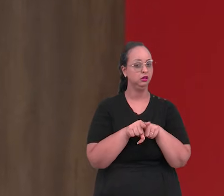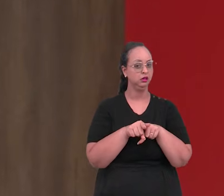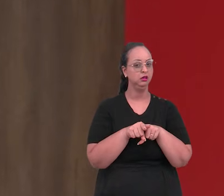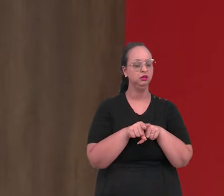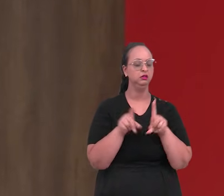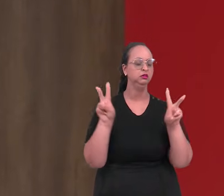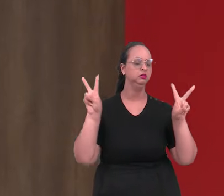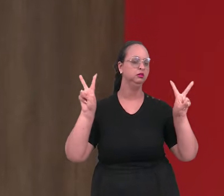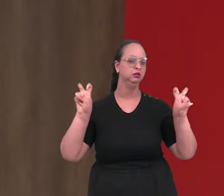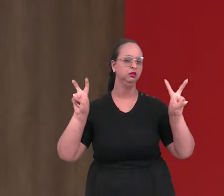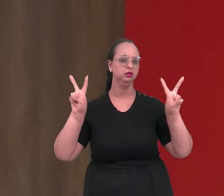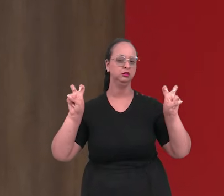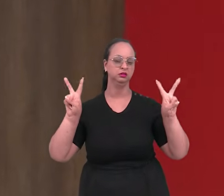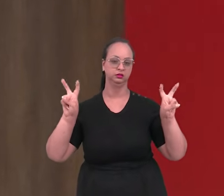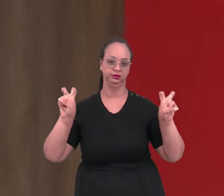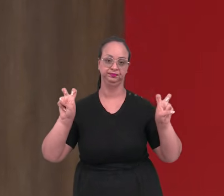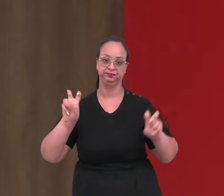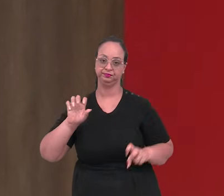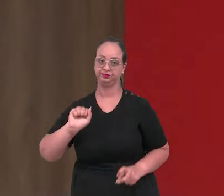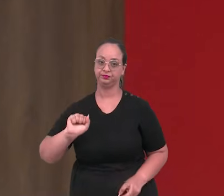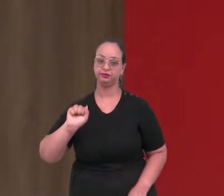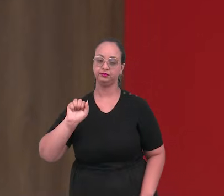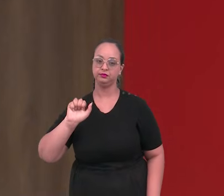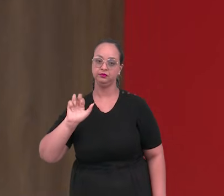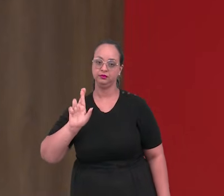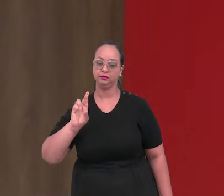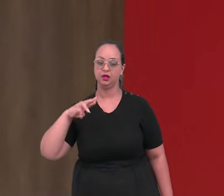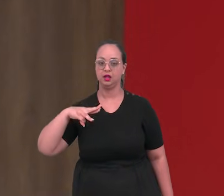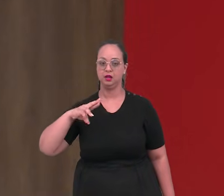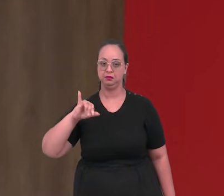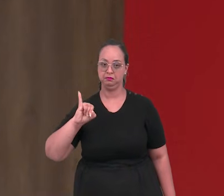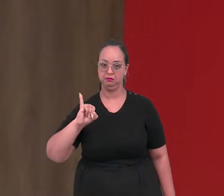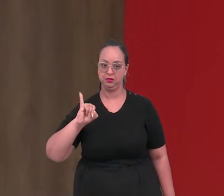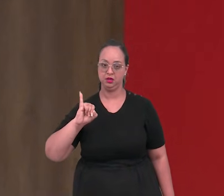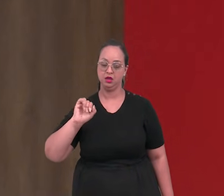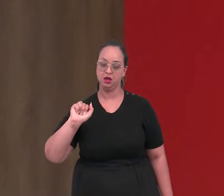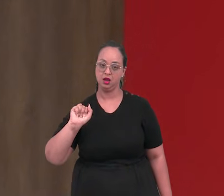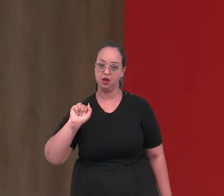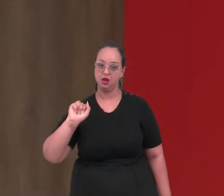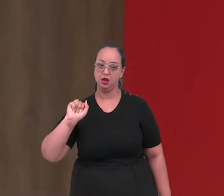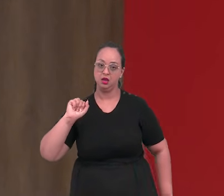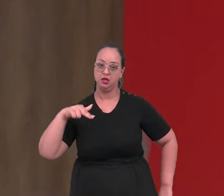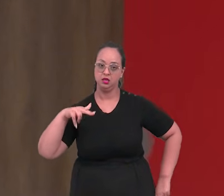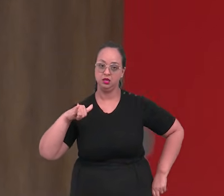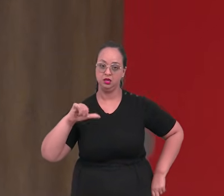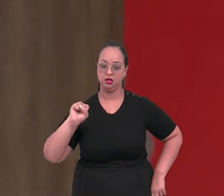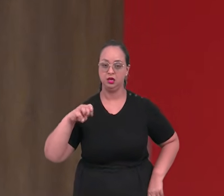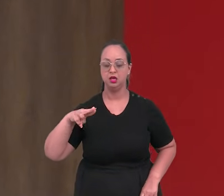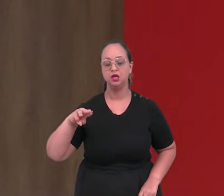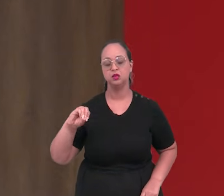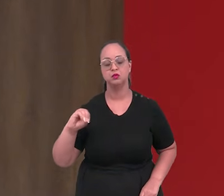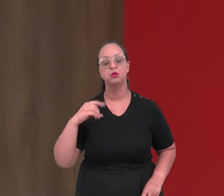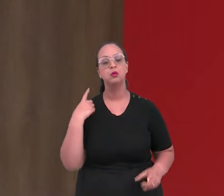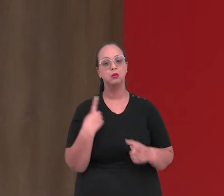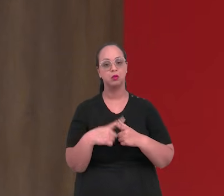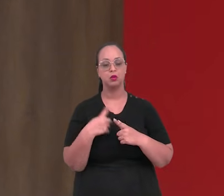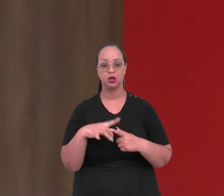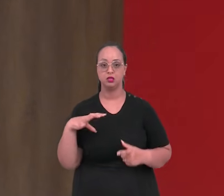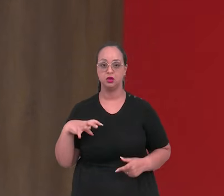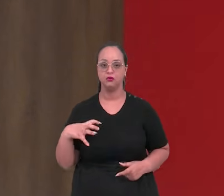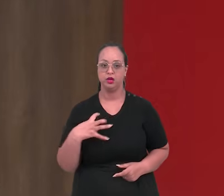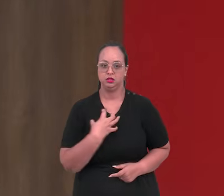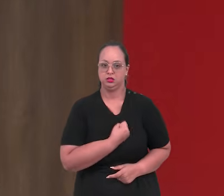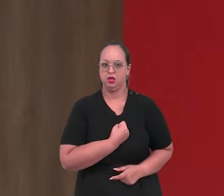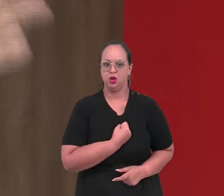lembrado do arminianismo, que é o Jacó Armini. Ele falava a questão da expiação, ou seja, a